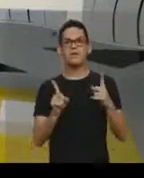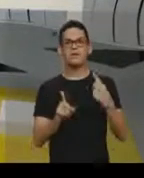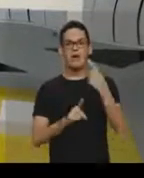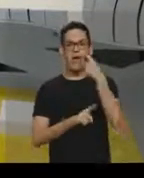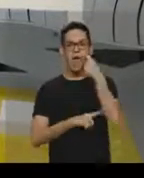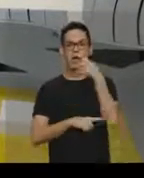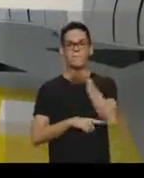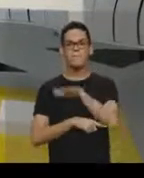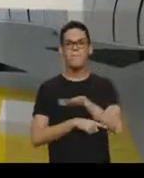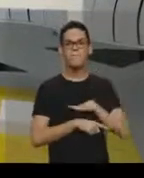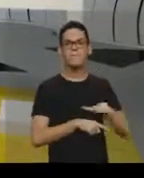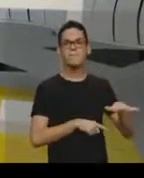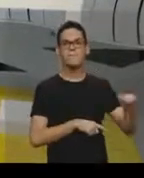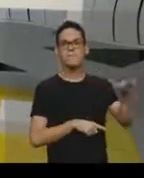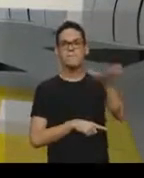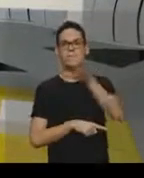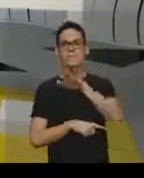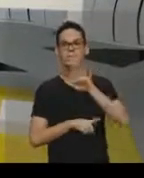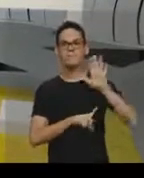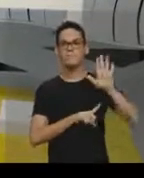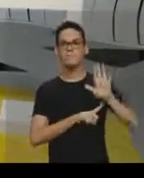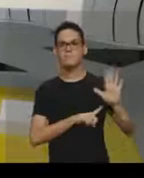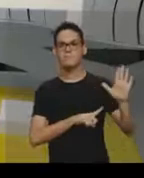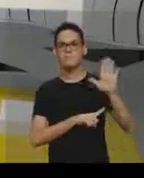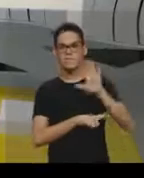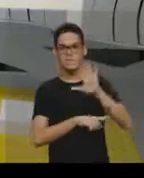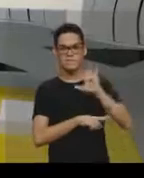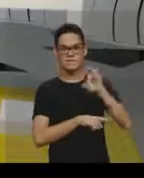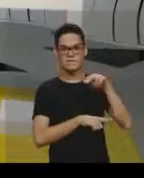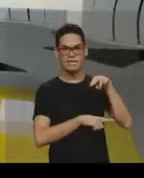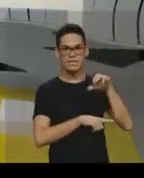boa parte do meu cenário.